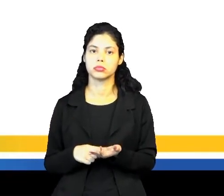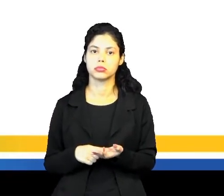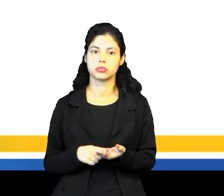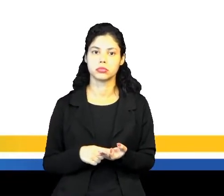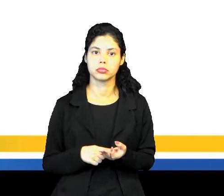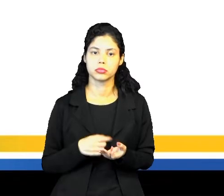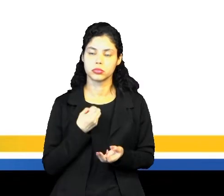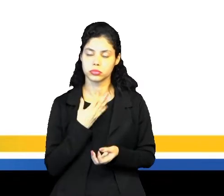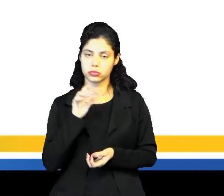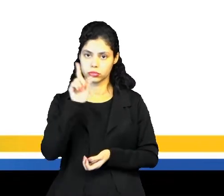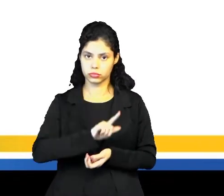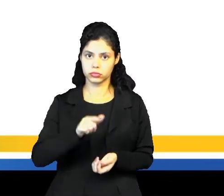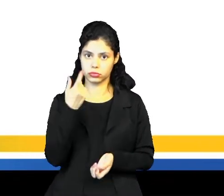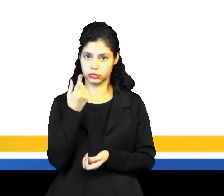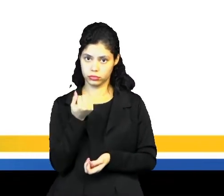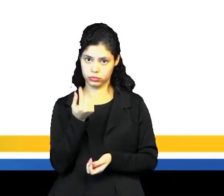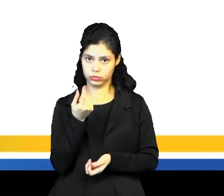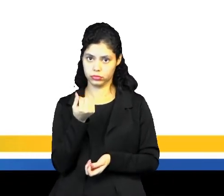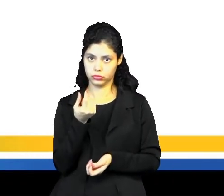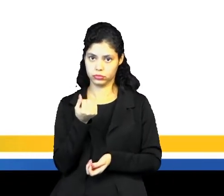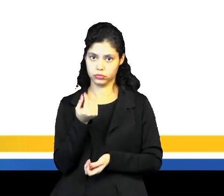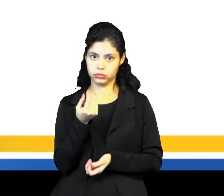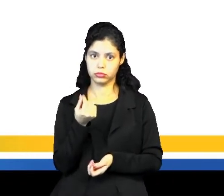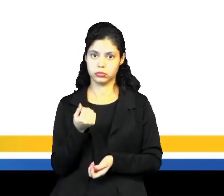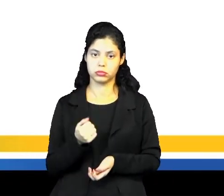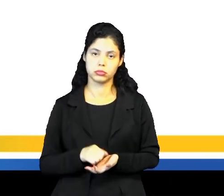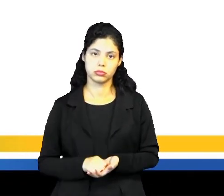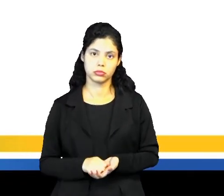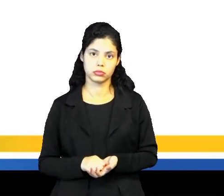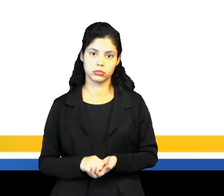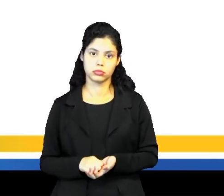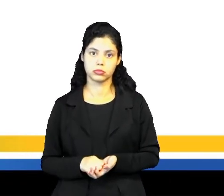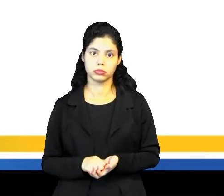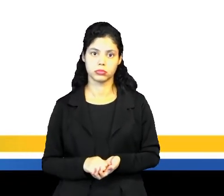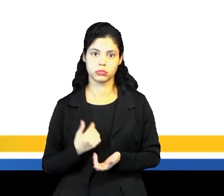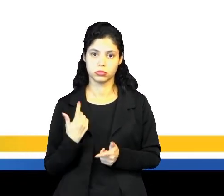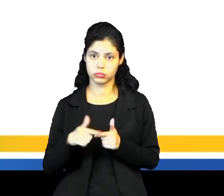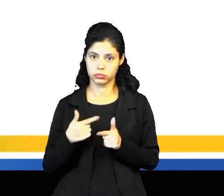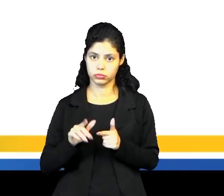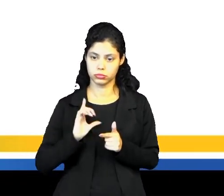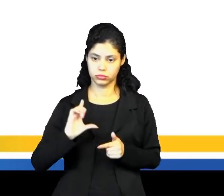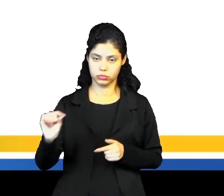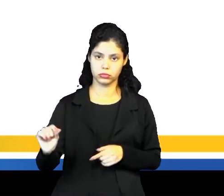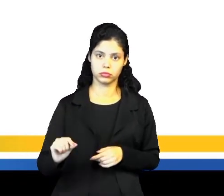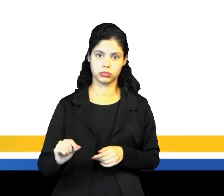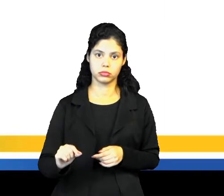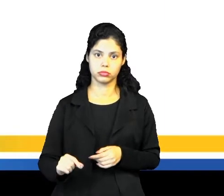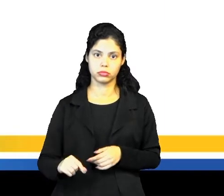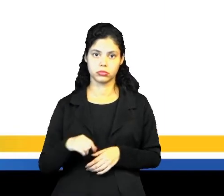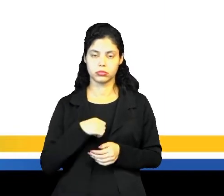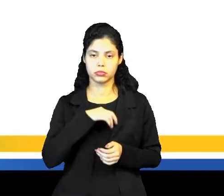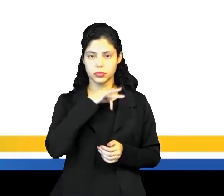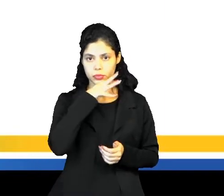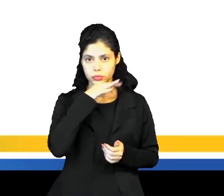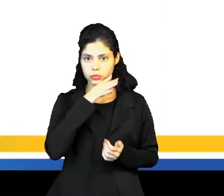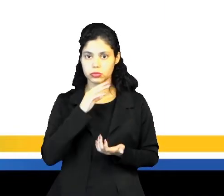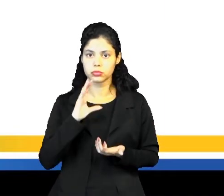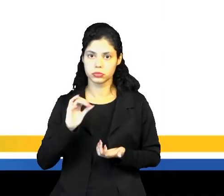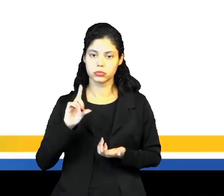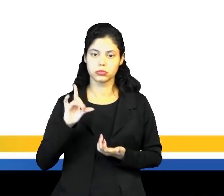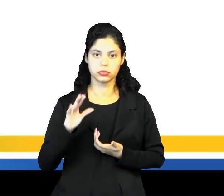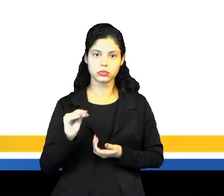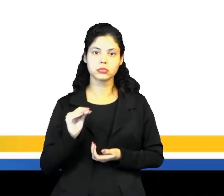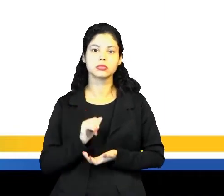ótimo na literatura, mas na vida financeira, né? E aí já decorre até do problema da matemática, ele diz que também é péssimo com cálculos, talvez